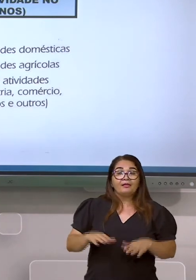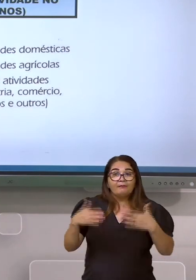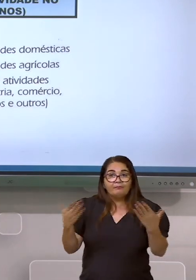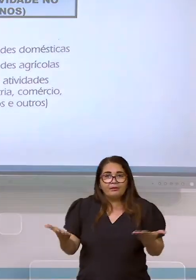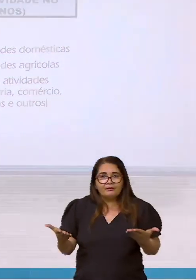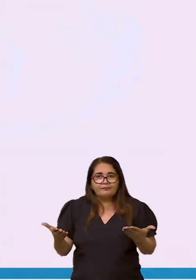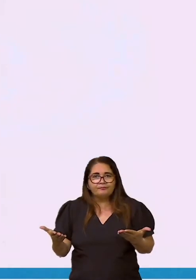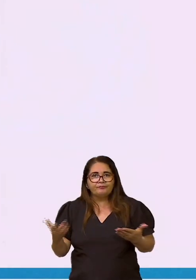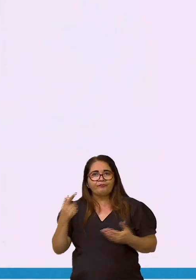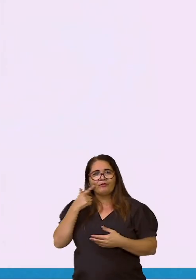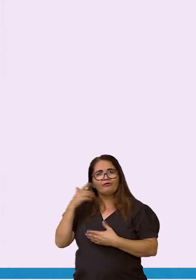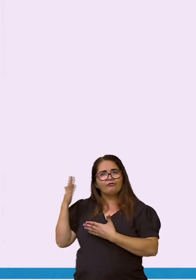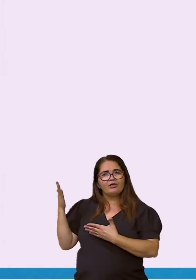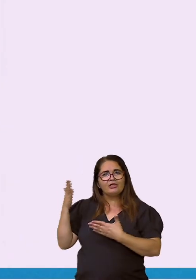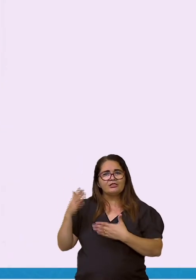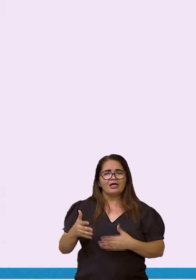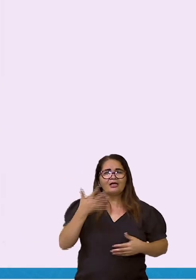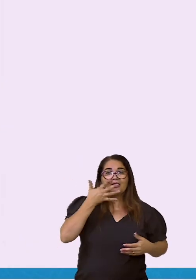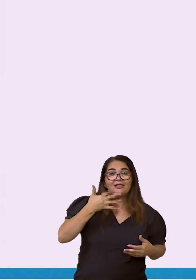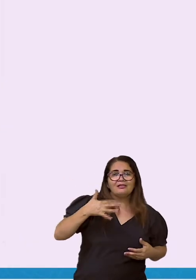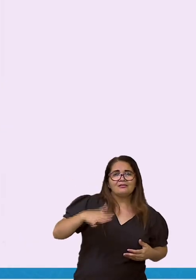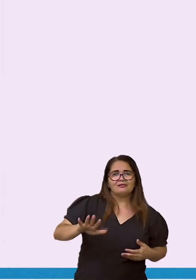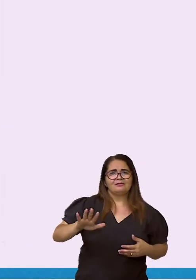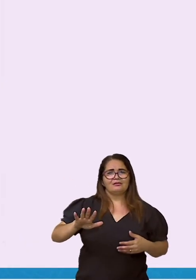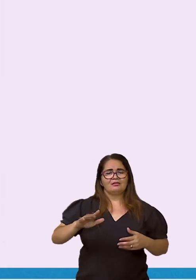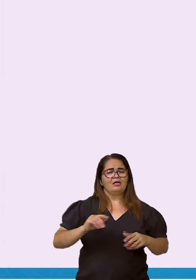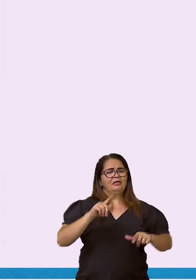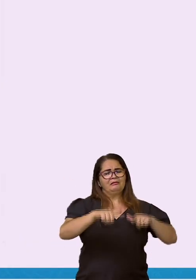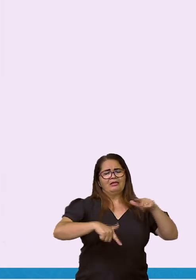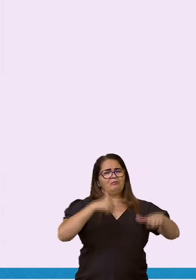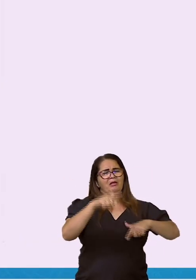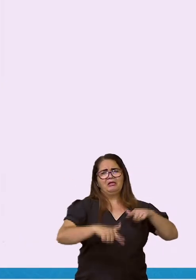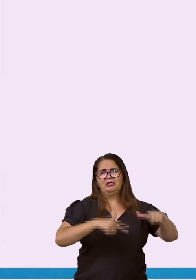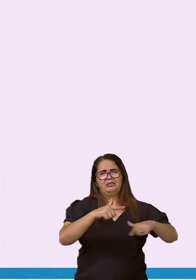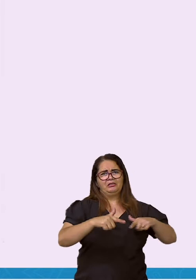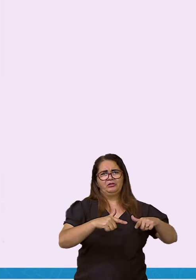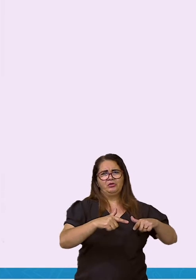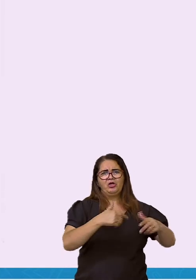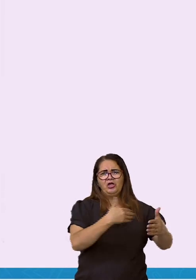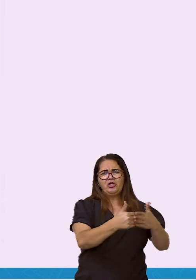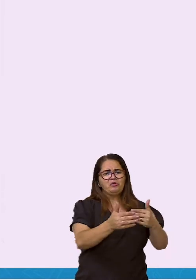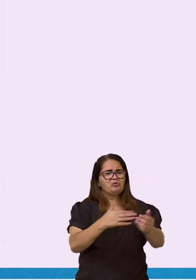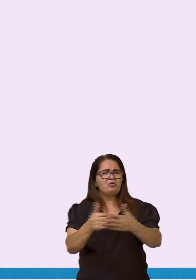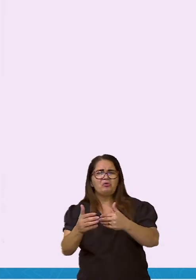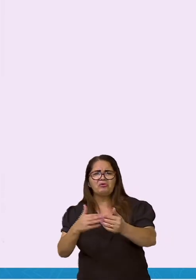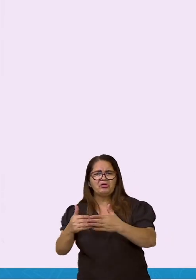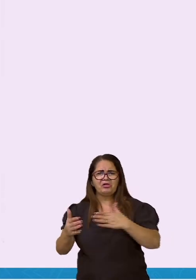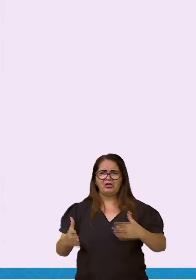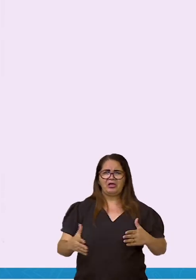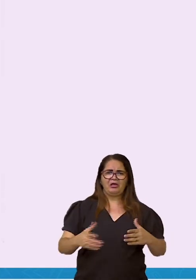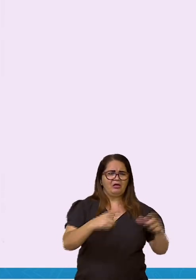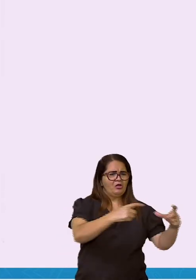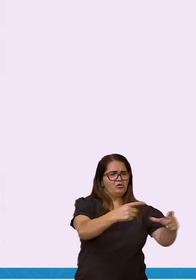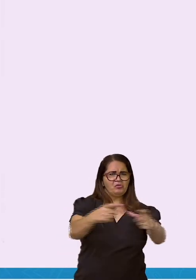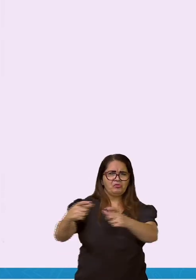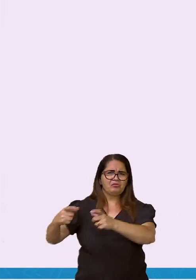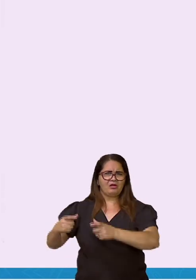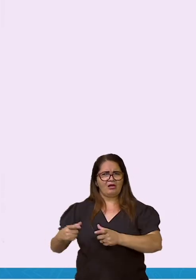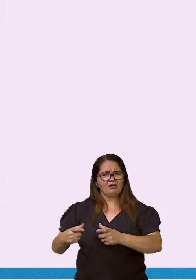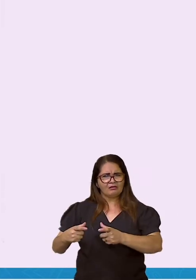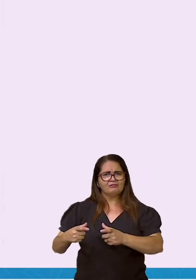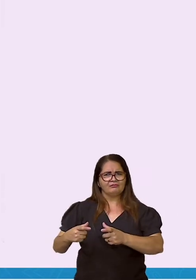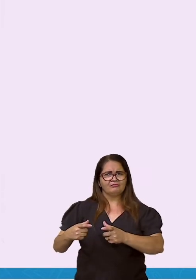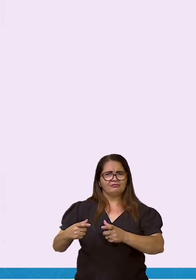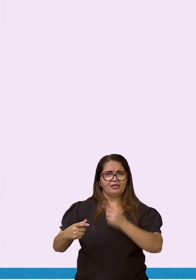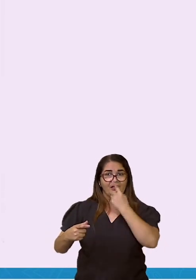Crianças e adolescentes trabalhando por atividades. Aí nós vemos que grande parte das crianças são exploradas nas